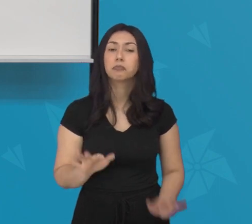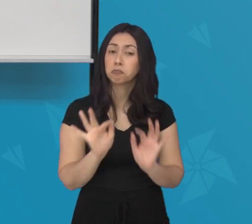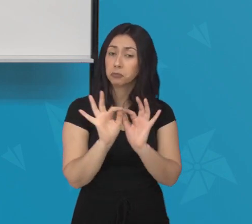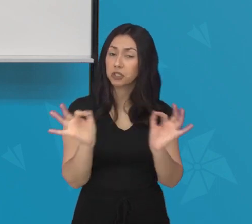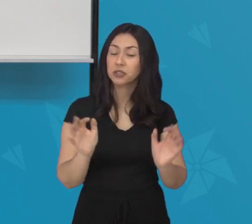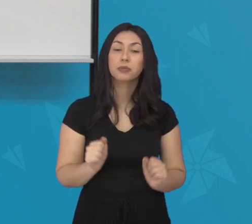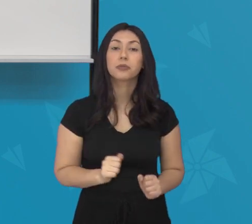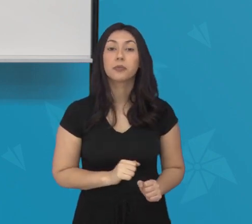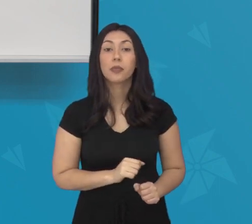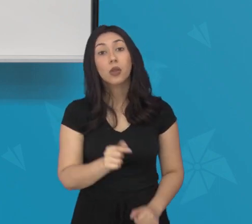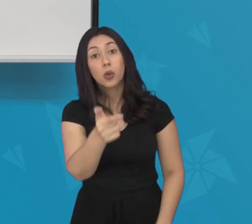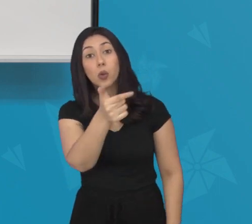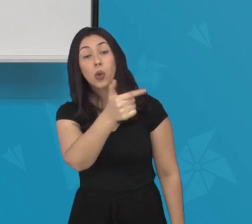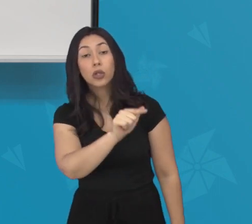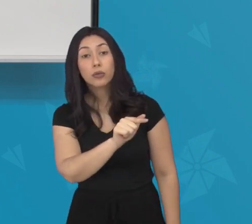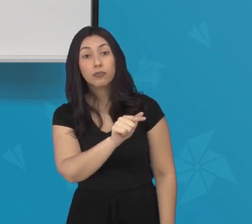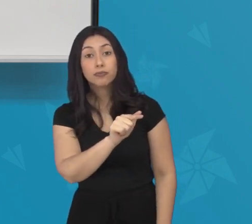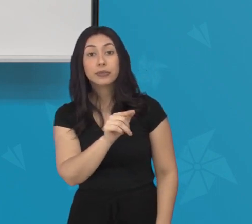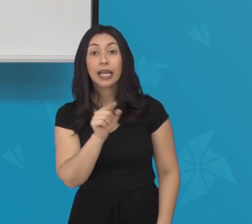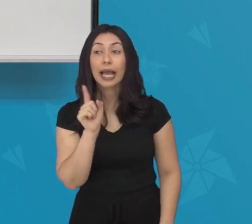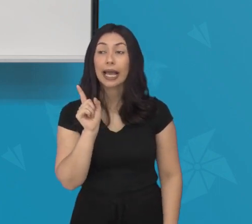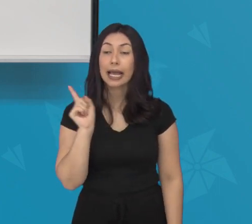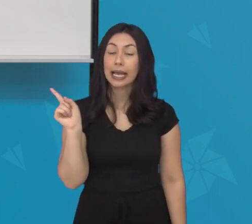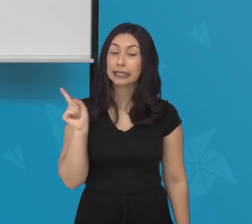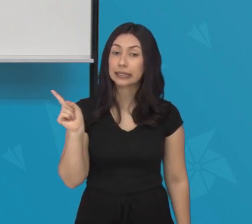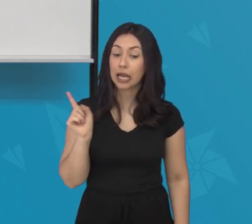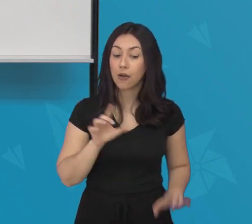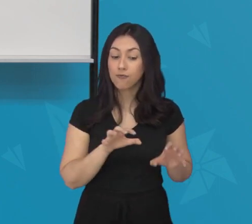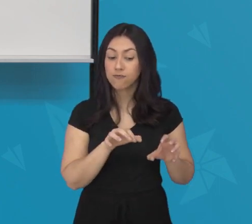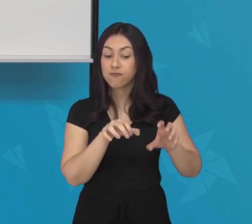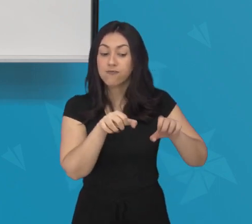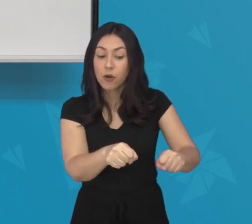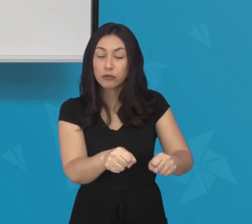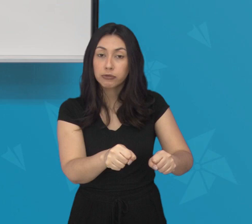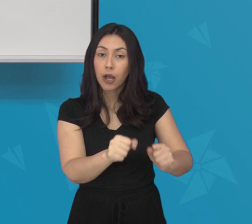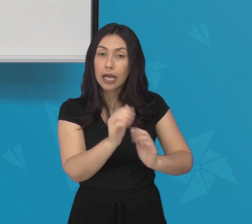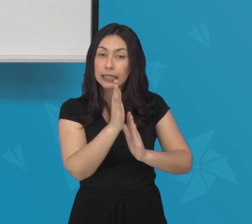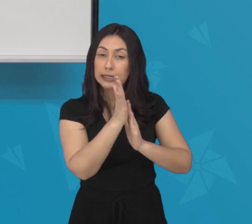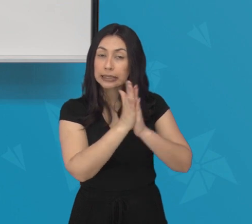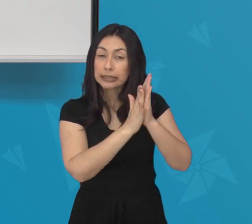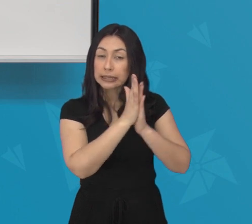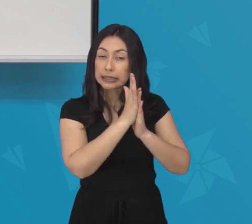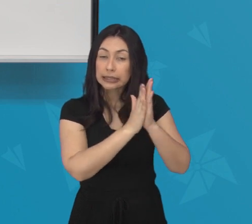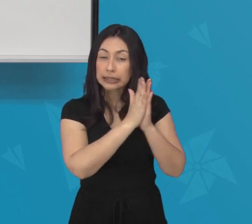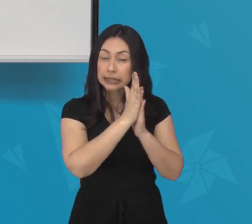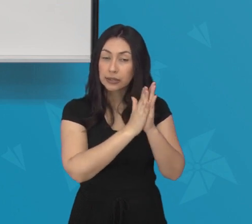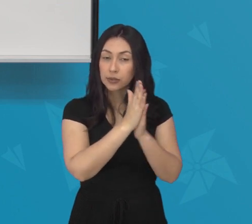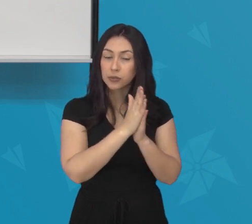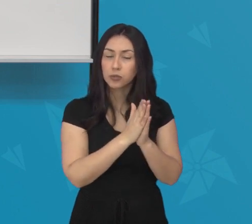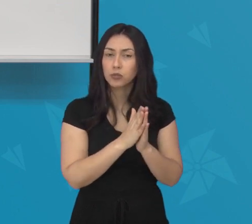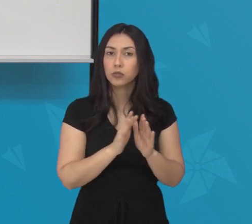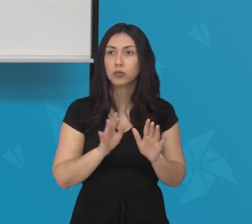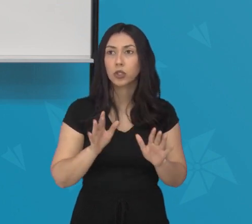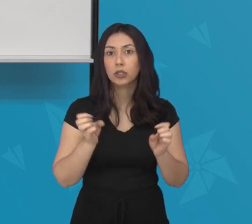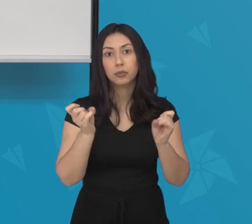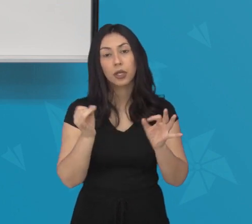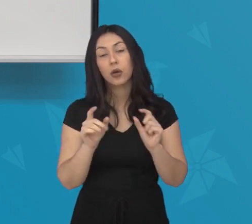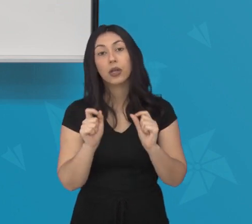simples. Força de atrito. A força de atrito eu queria explicar para vocês o seguinte. Por mais que uma